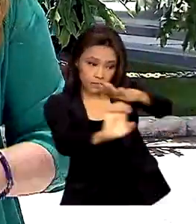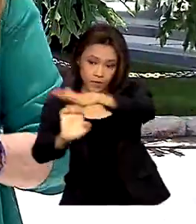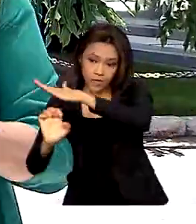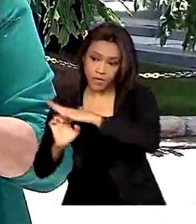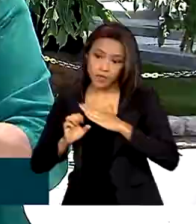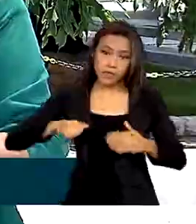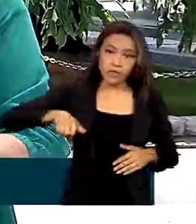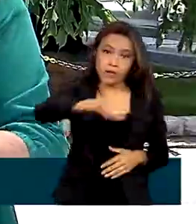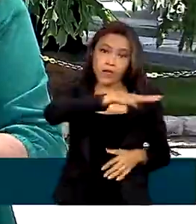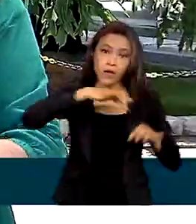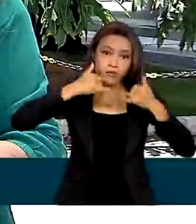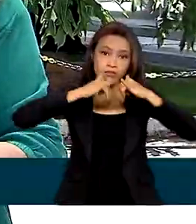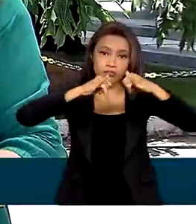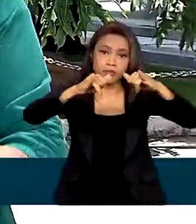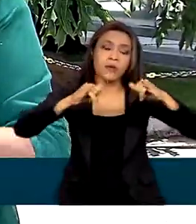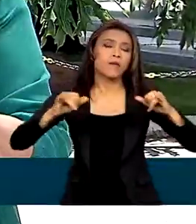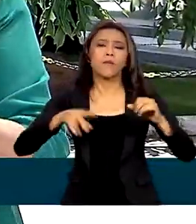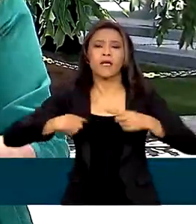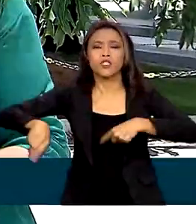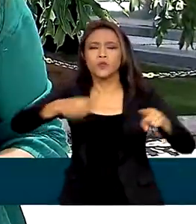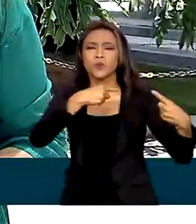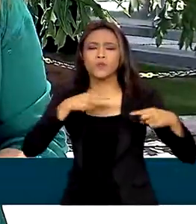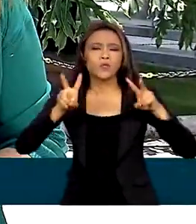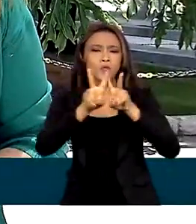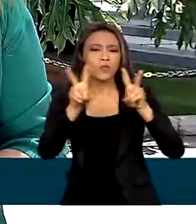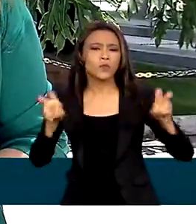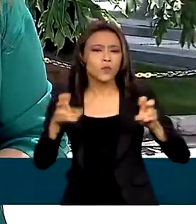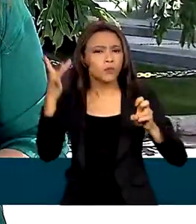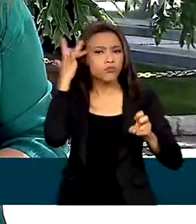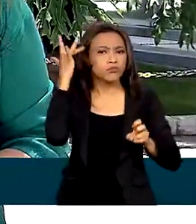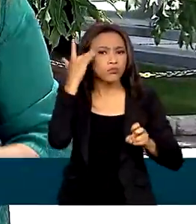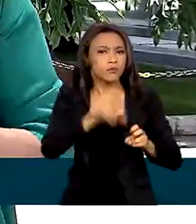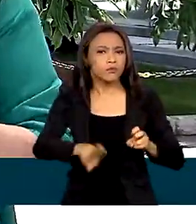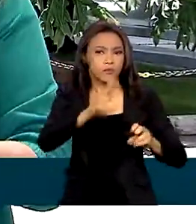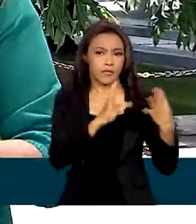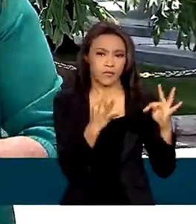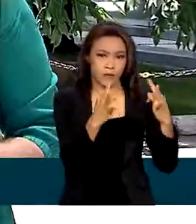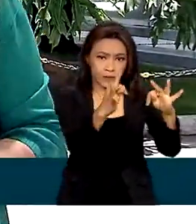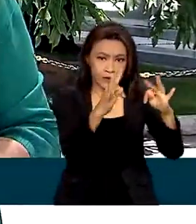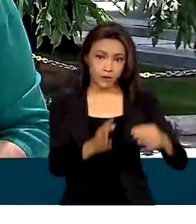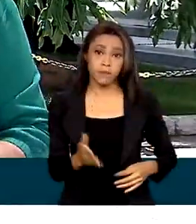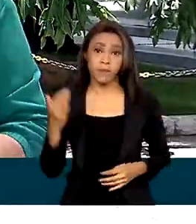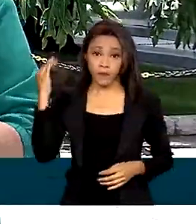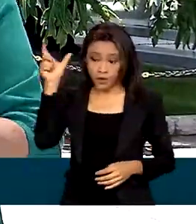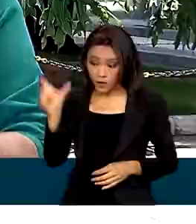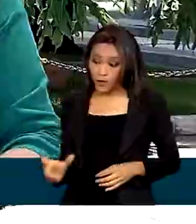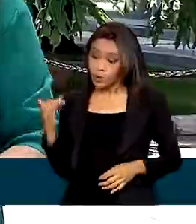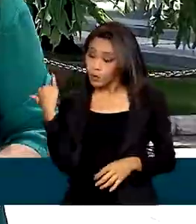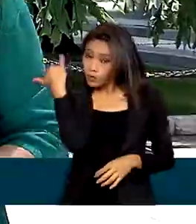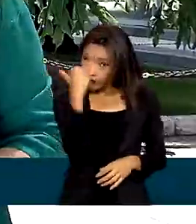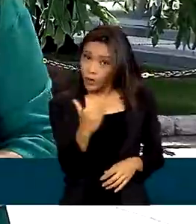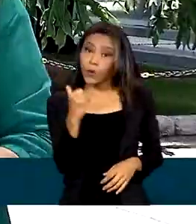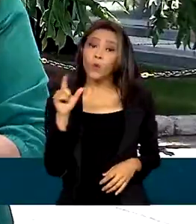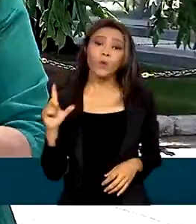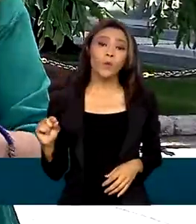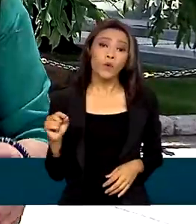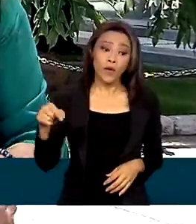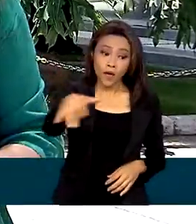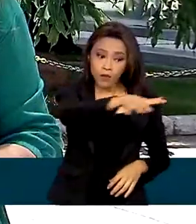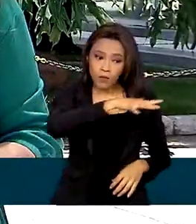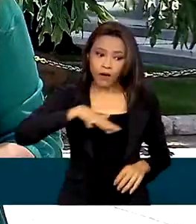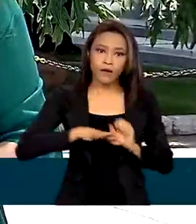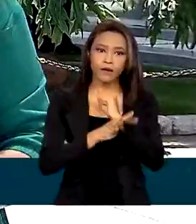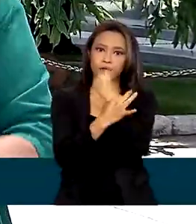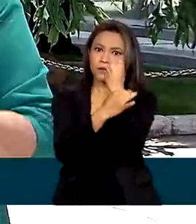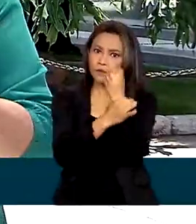elétrico para discutir a modernização do sistema interligado nacional. O ministro disse ainda que, apesar do setor ser o mais